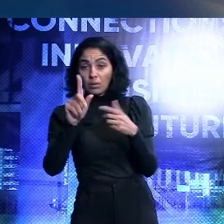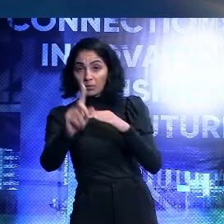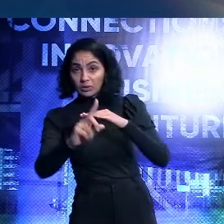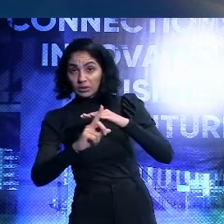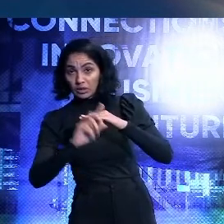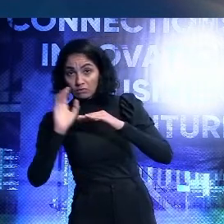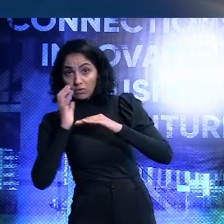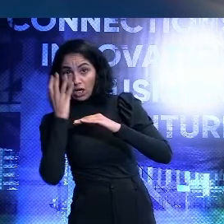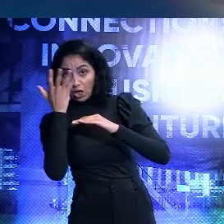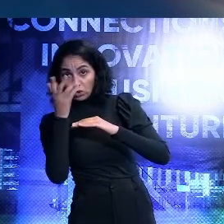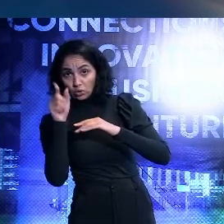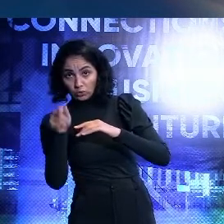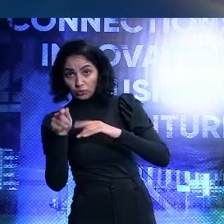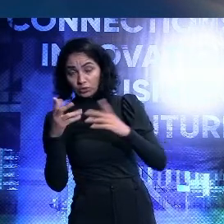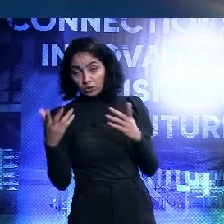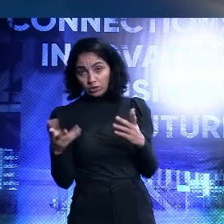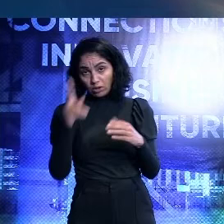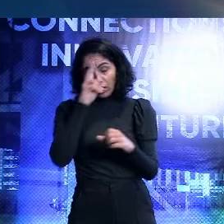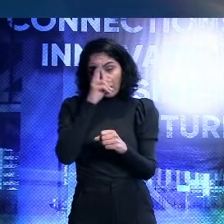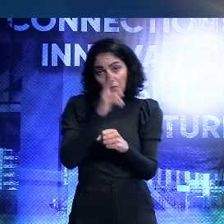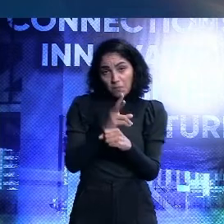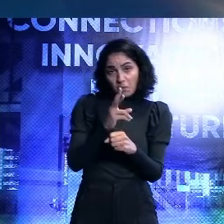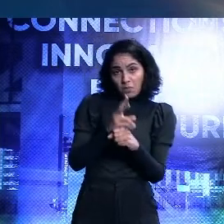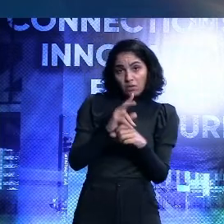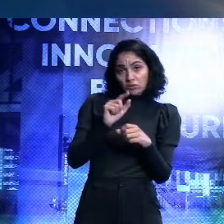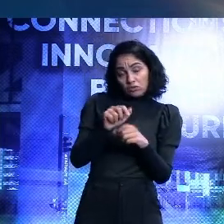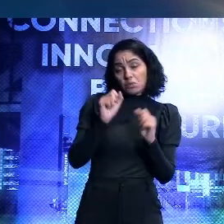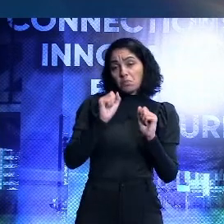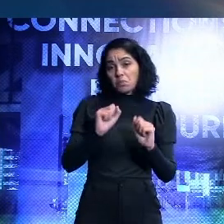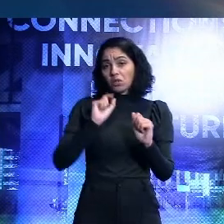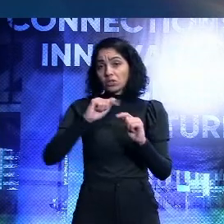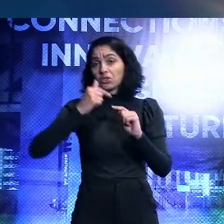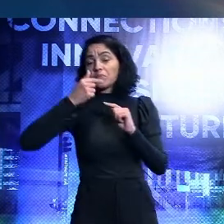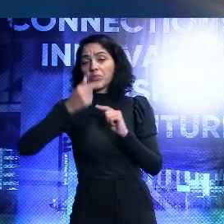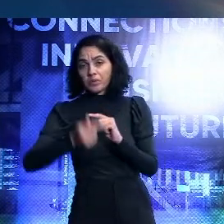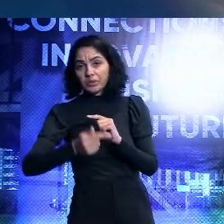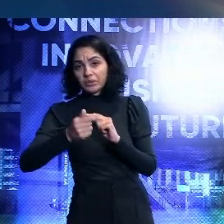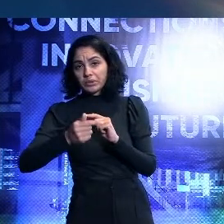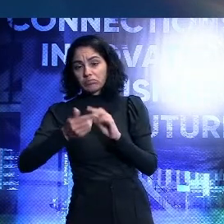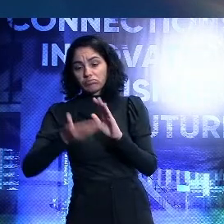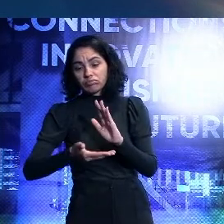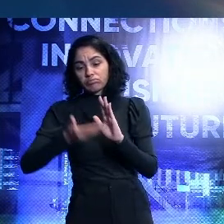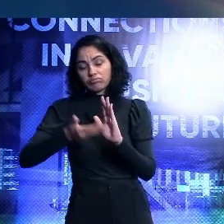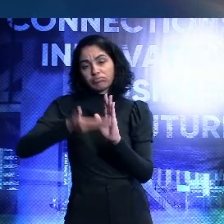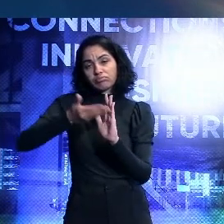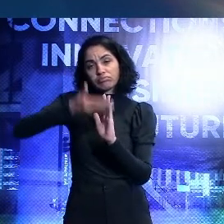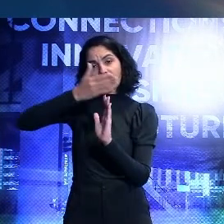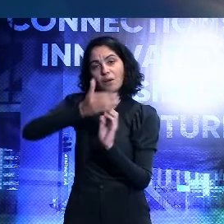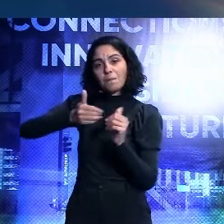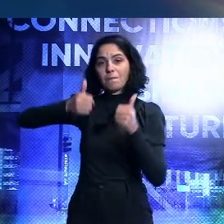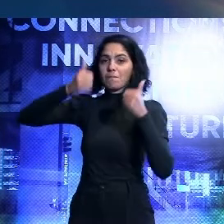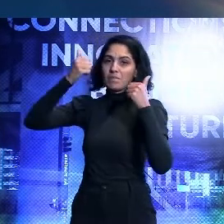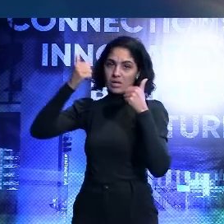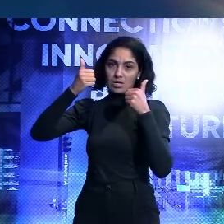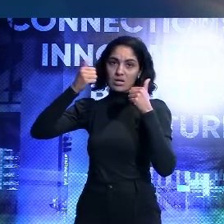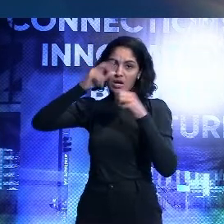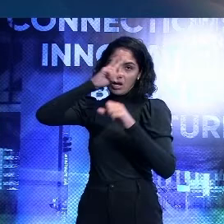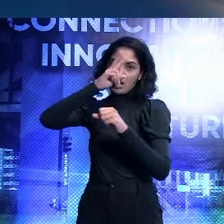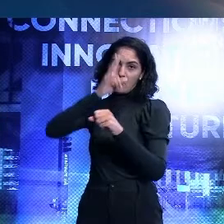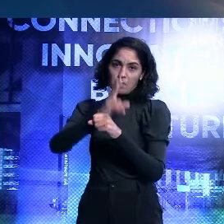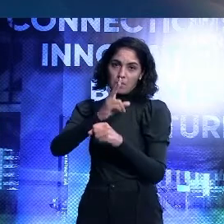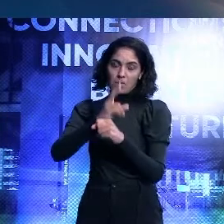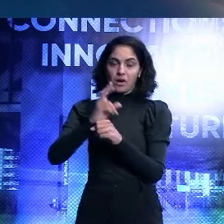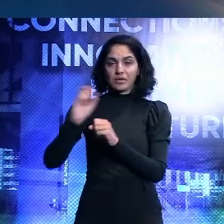aquele MVP1, aquela hipótese de valor, você pode depois crescer e melhorar a hipótese de valor,